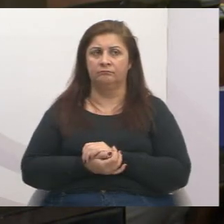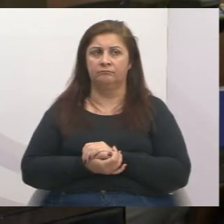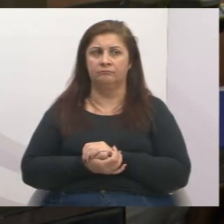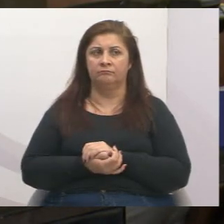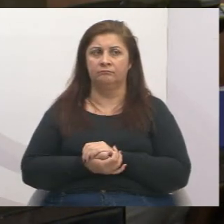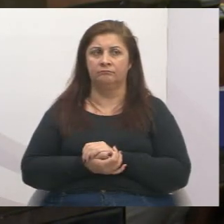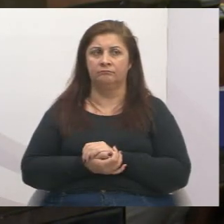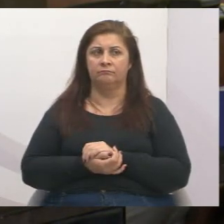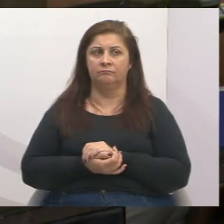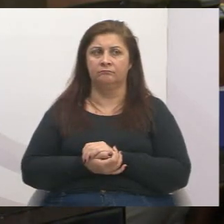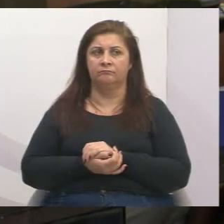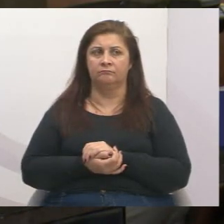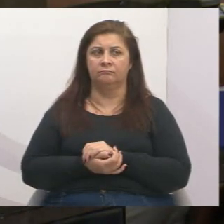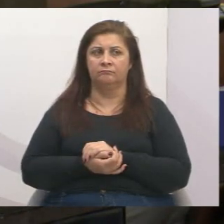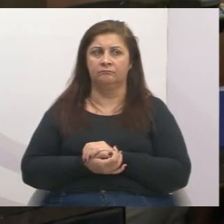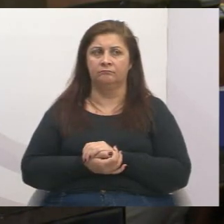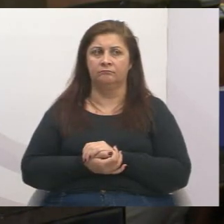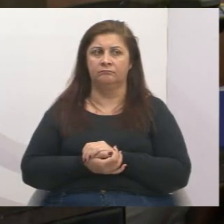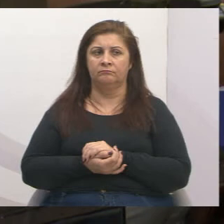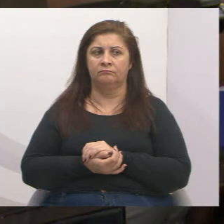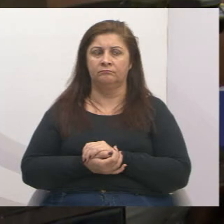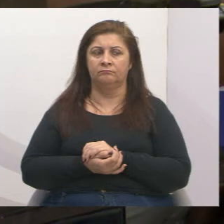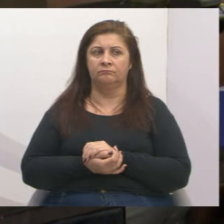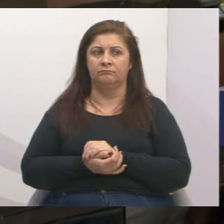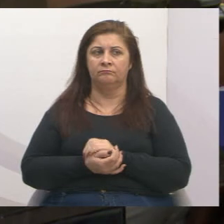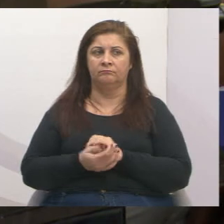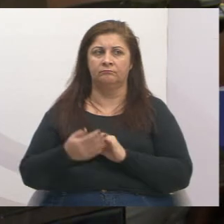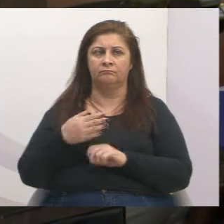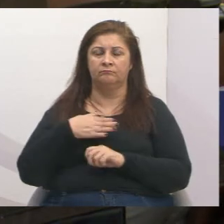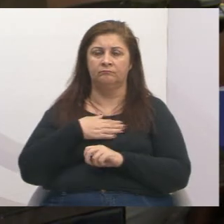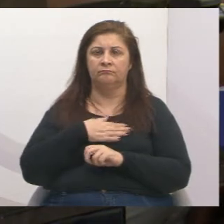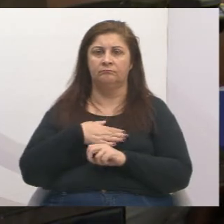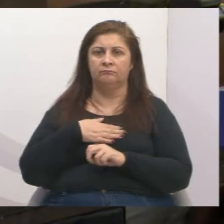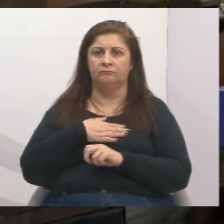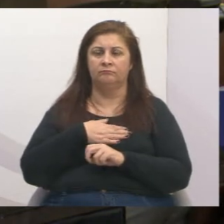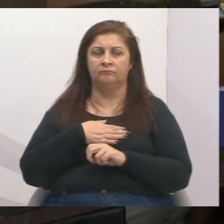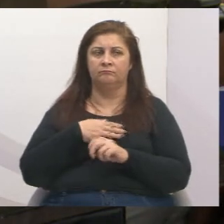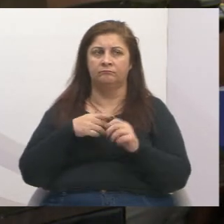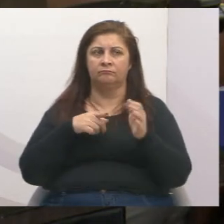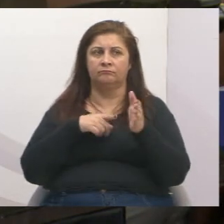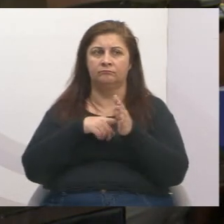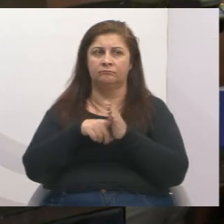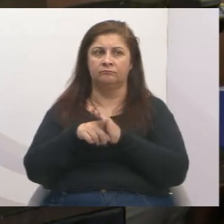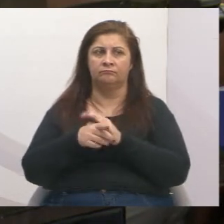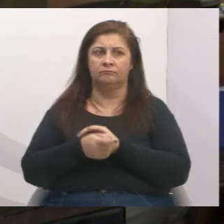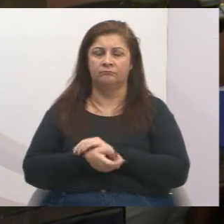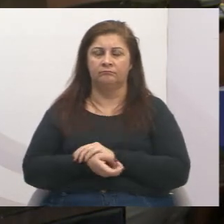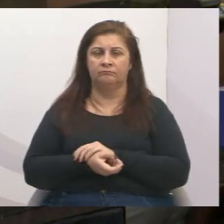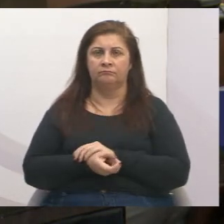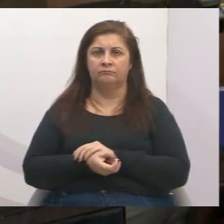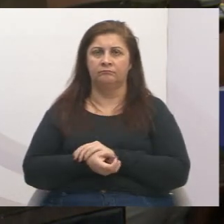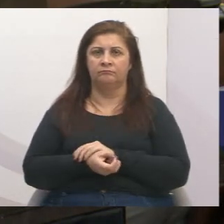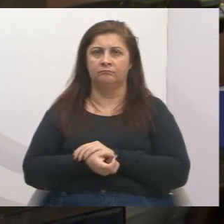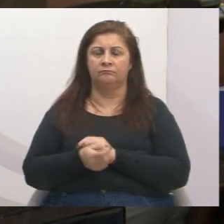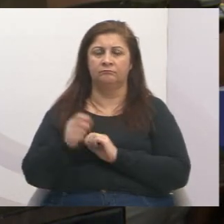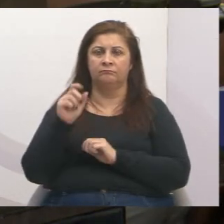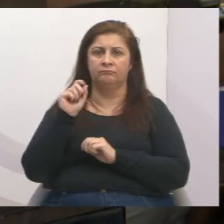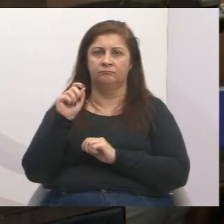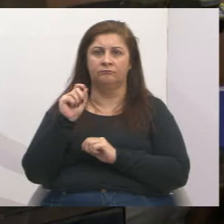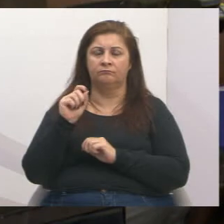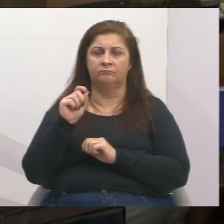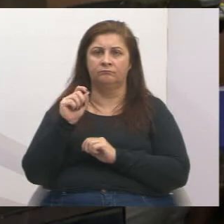dizer também, aliás, eu gostaria de fazer uma pergunta. Quem, além de mim,